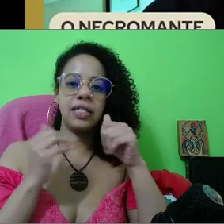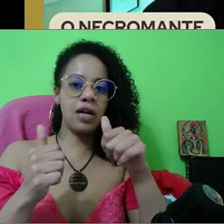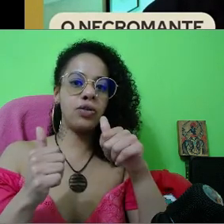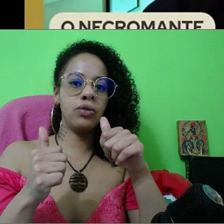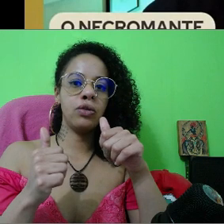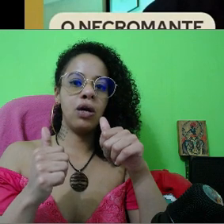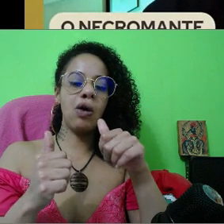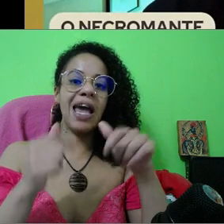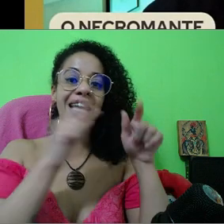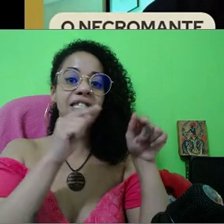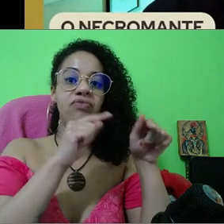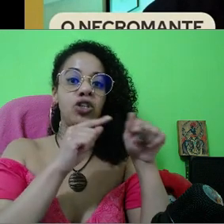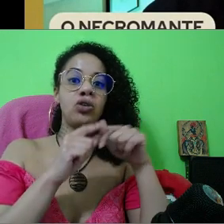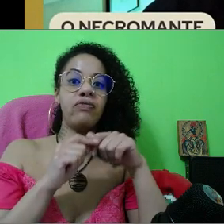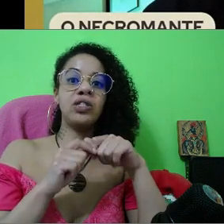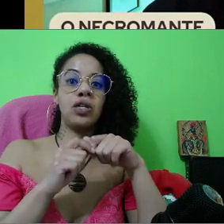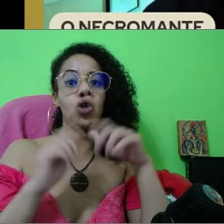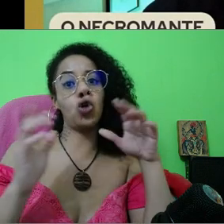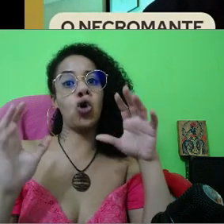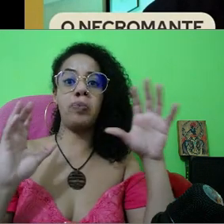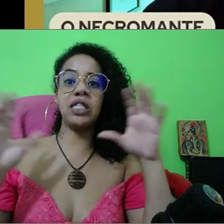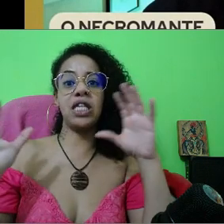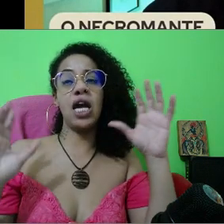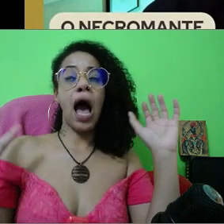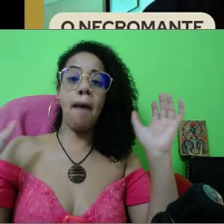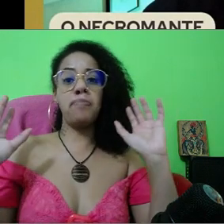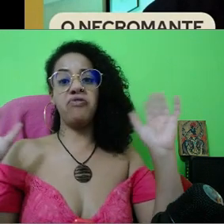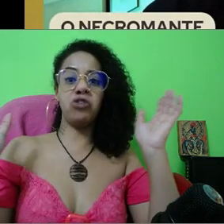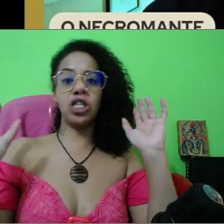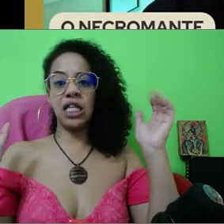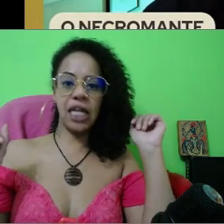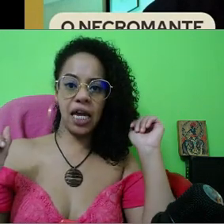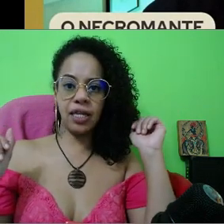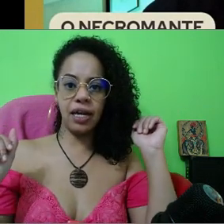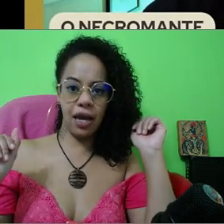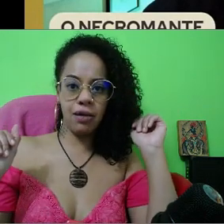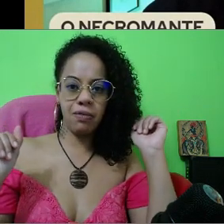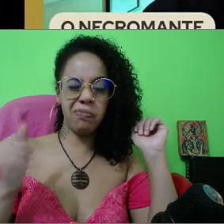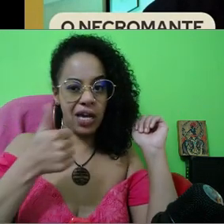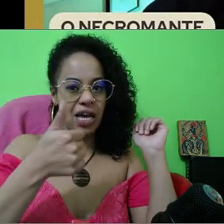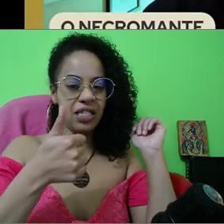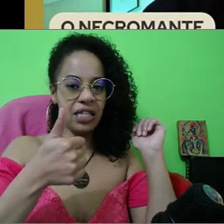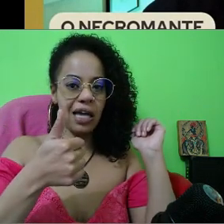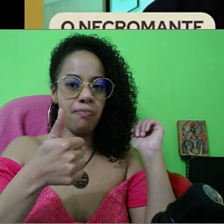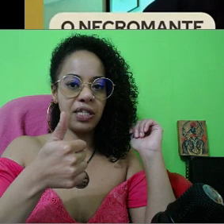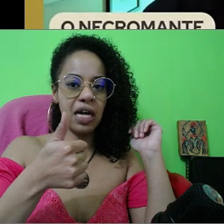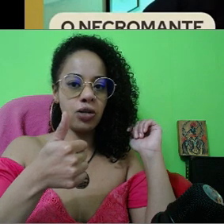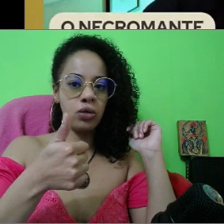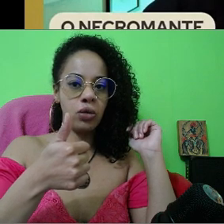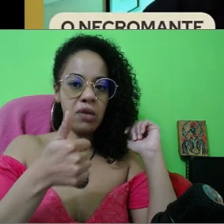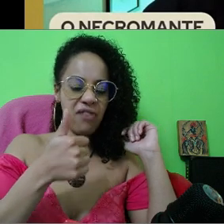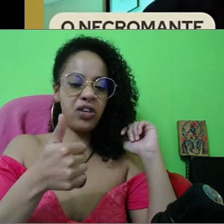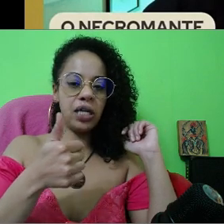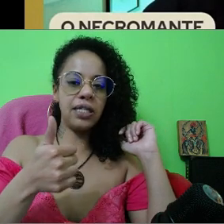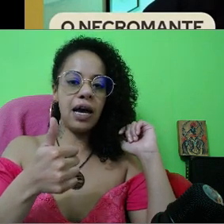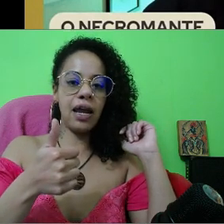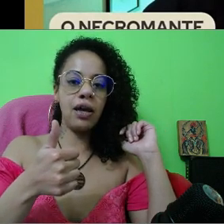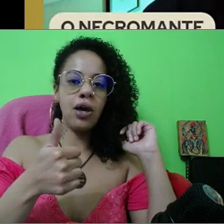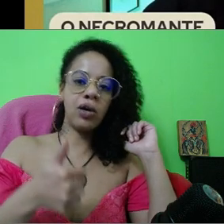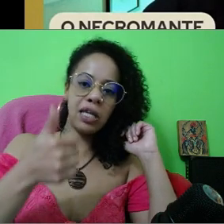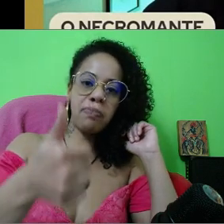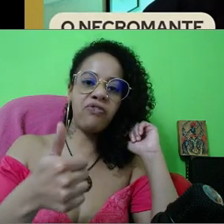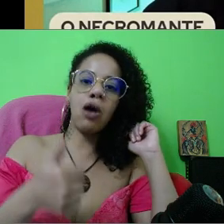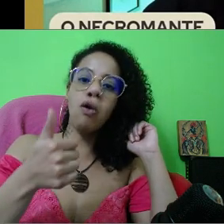certo esse vídeo que você colocou para ser a pivô da treta né porque aí você sabe certo me